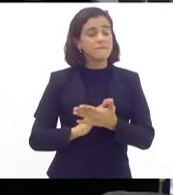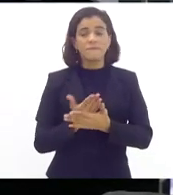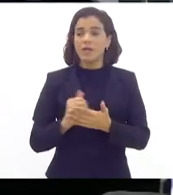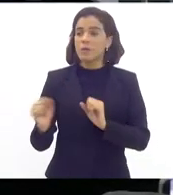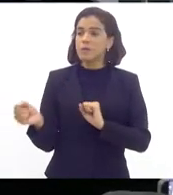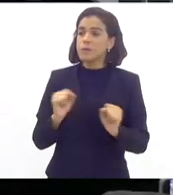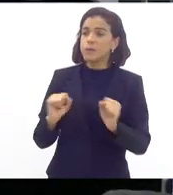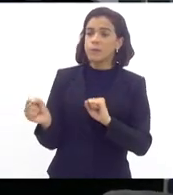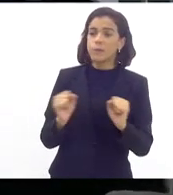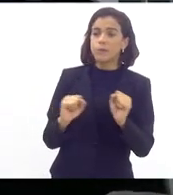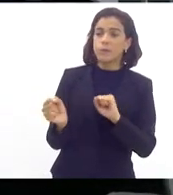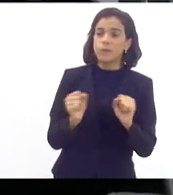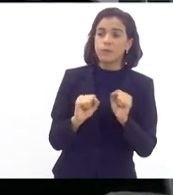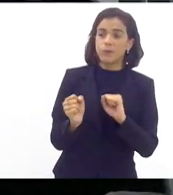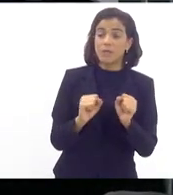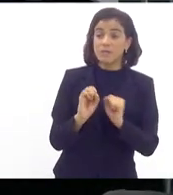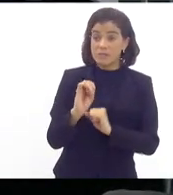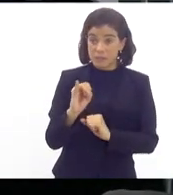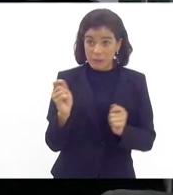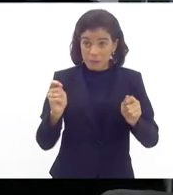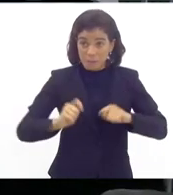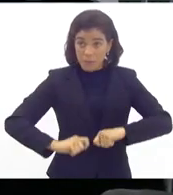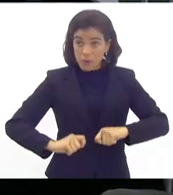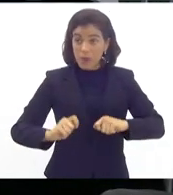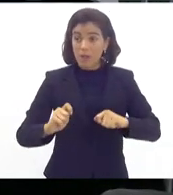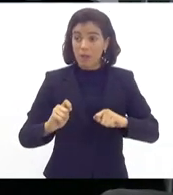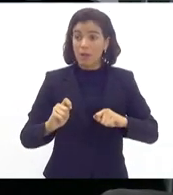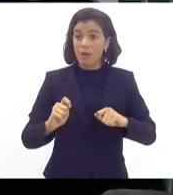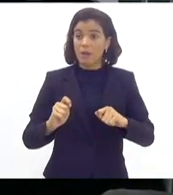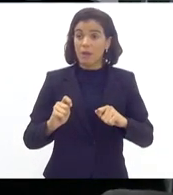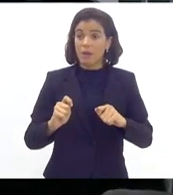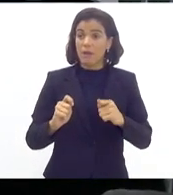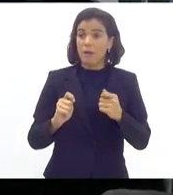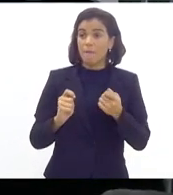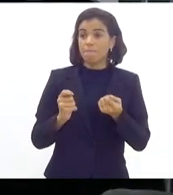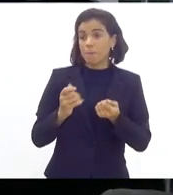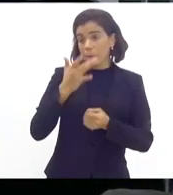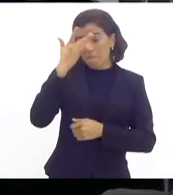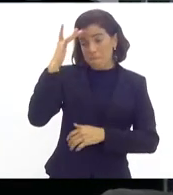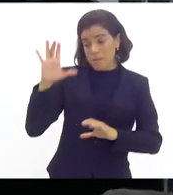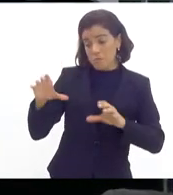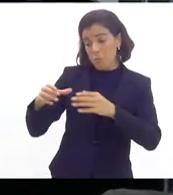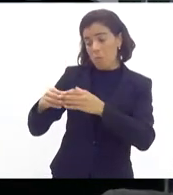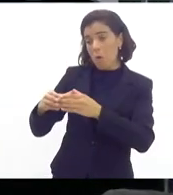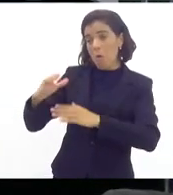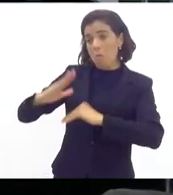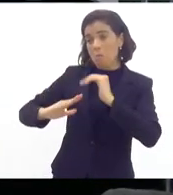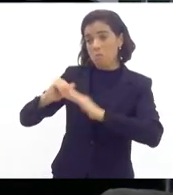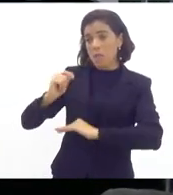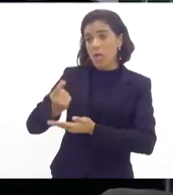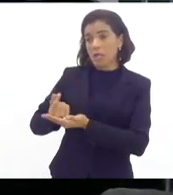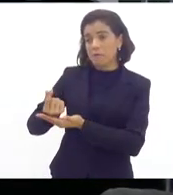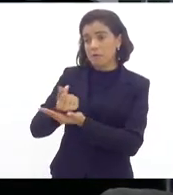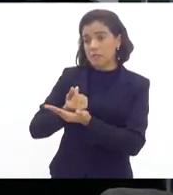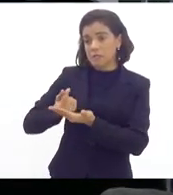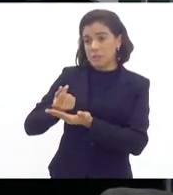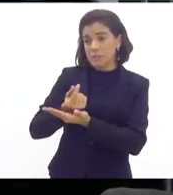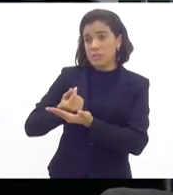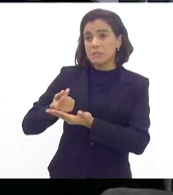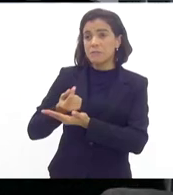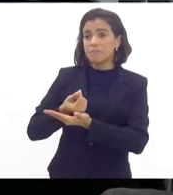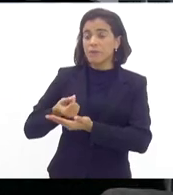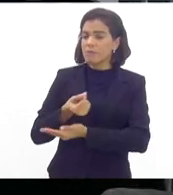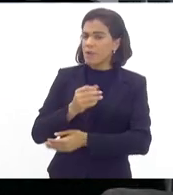Estado, se eu pudesse botar com o pessoal técnico da Fazenda, esse papo lá seria ótimo.